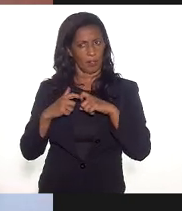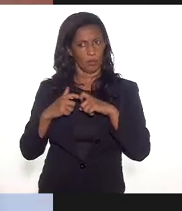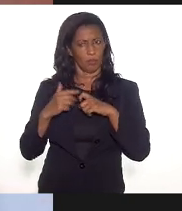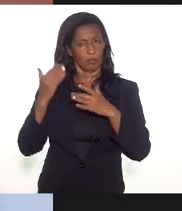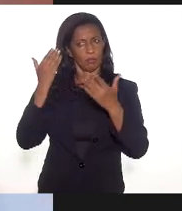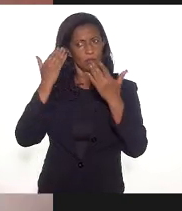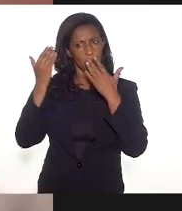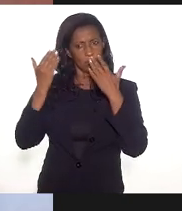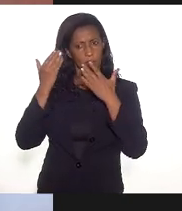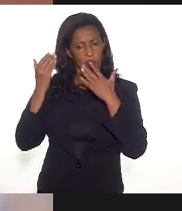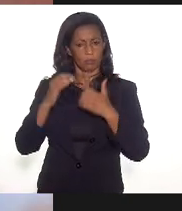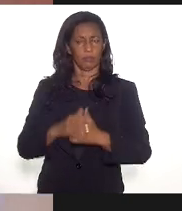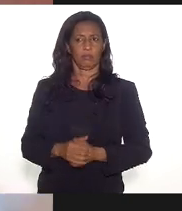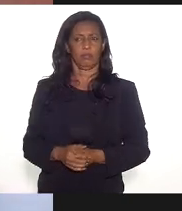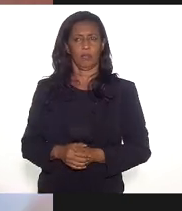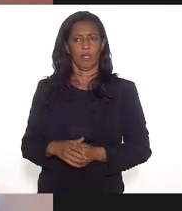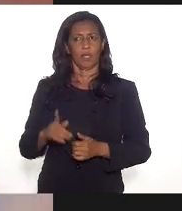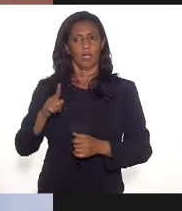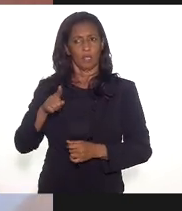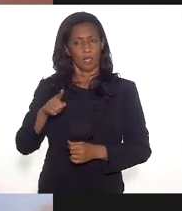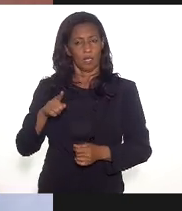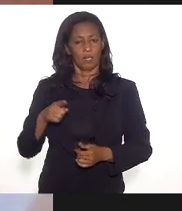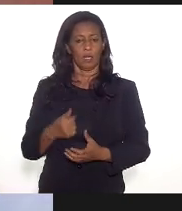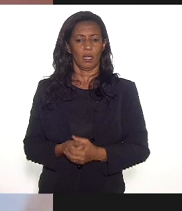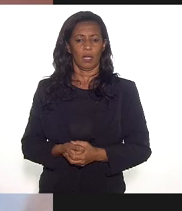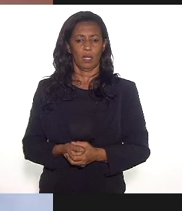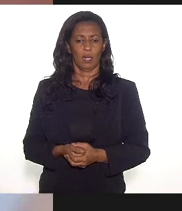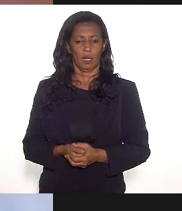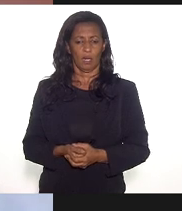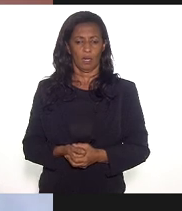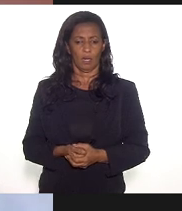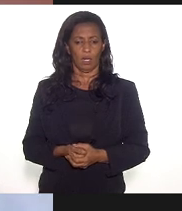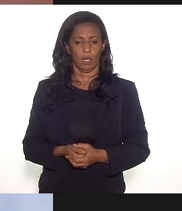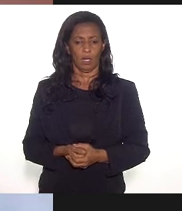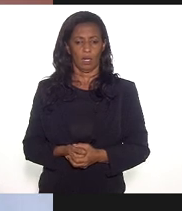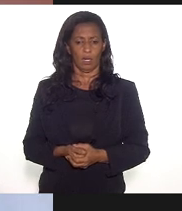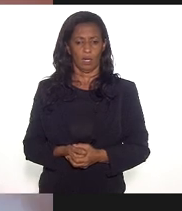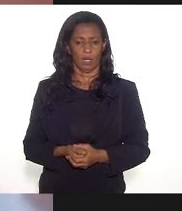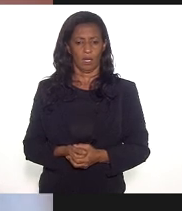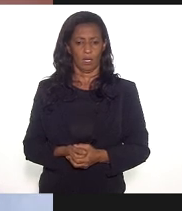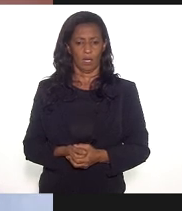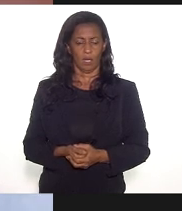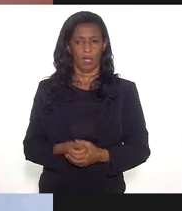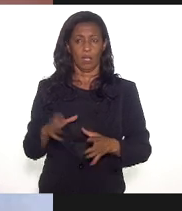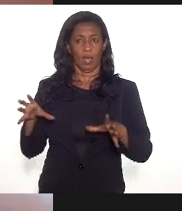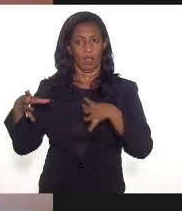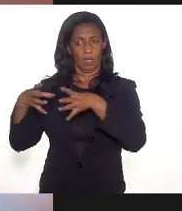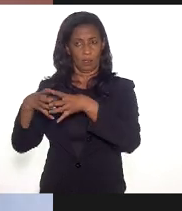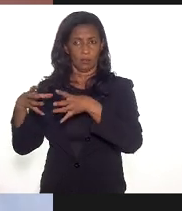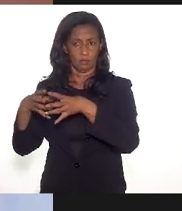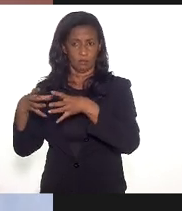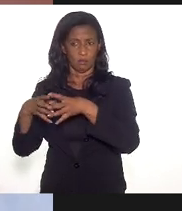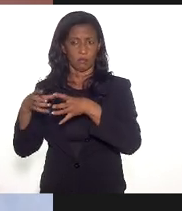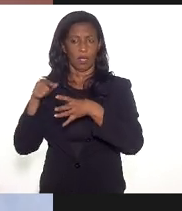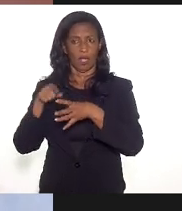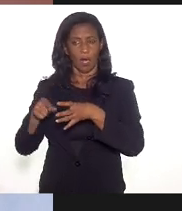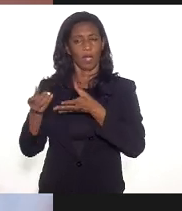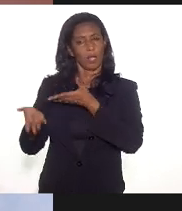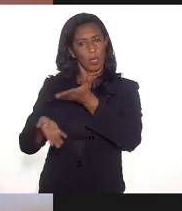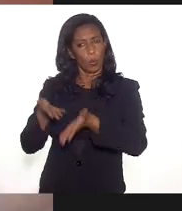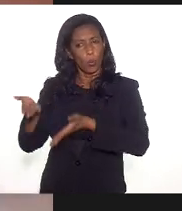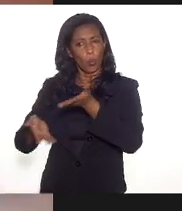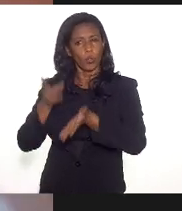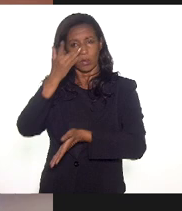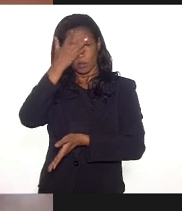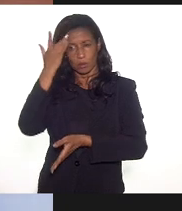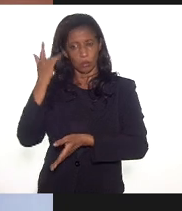psiquiatras que tocam essa entidade, que chamam comunidade de terapeutas, né?